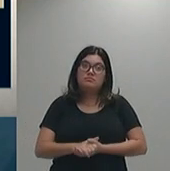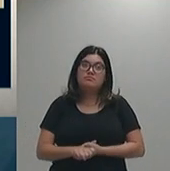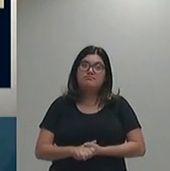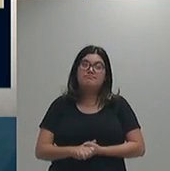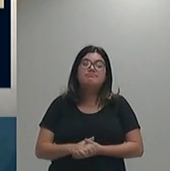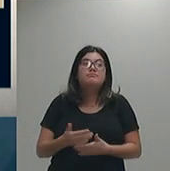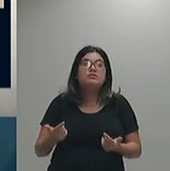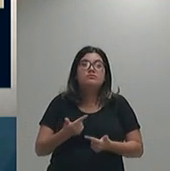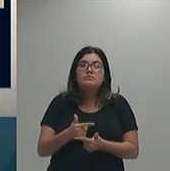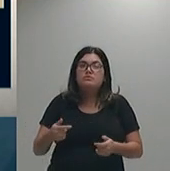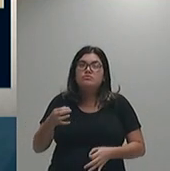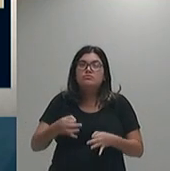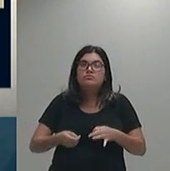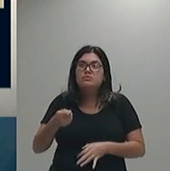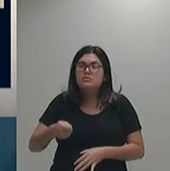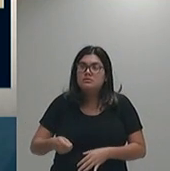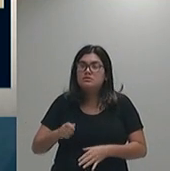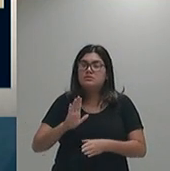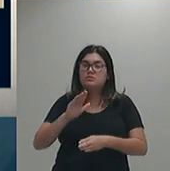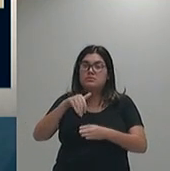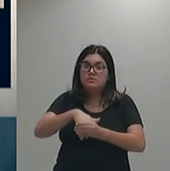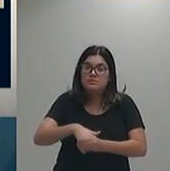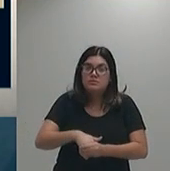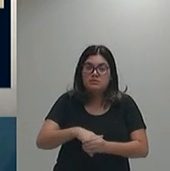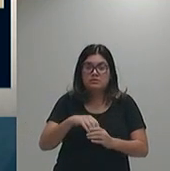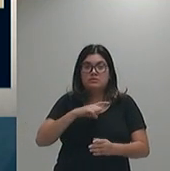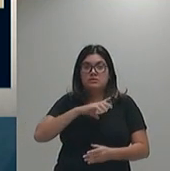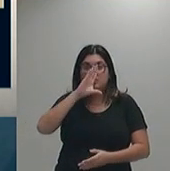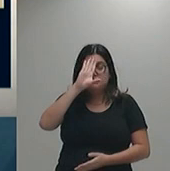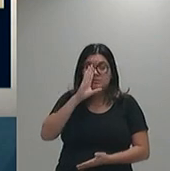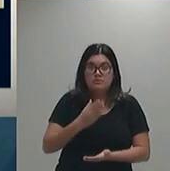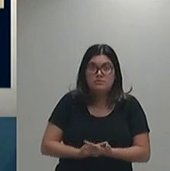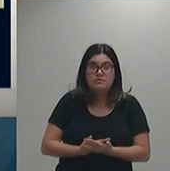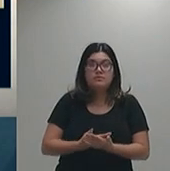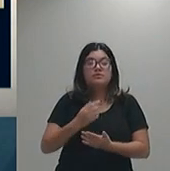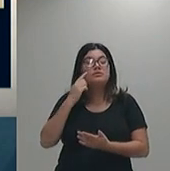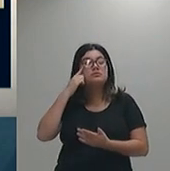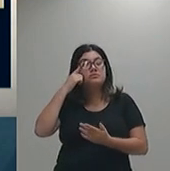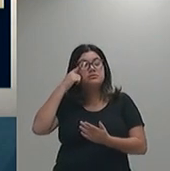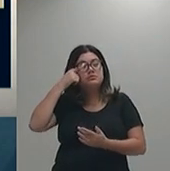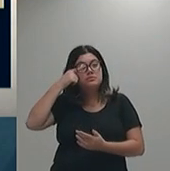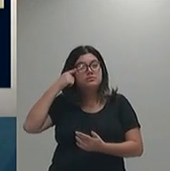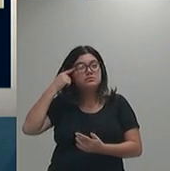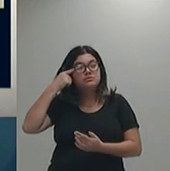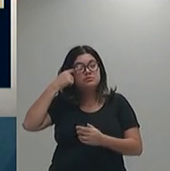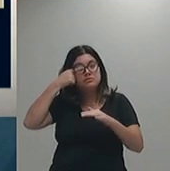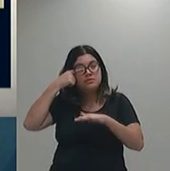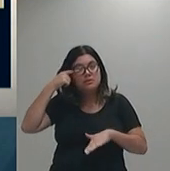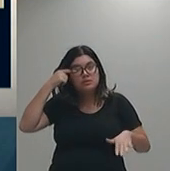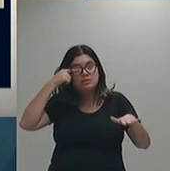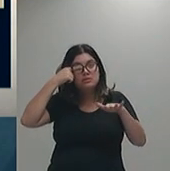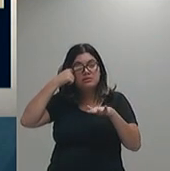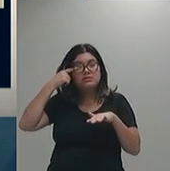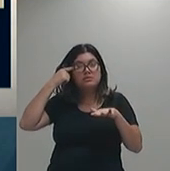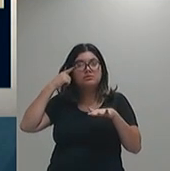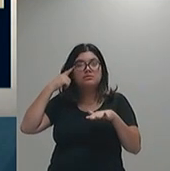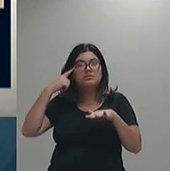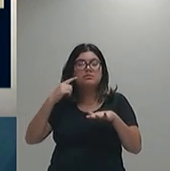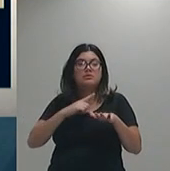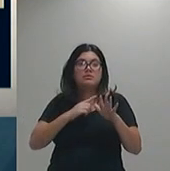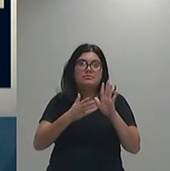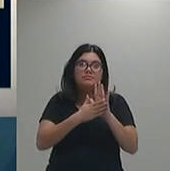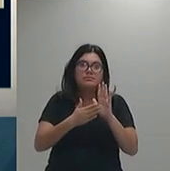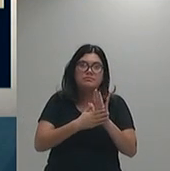juiz de eleição de confiança daquele litisconsorte até aquela parte foi proposta a